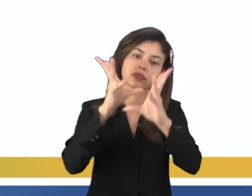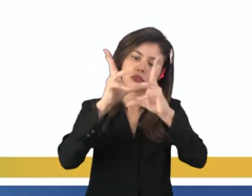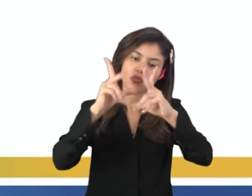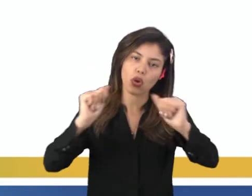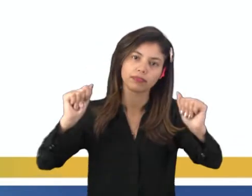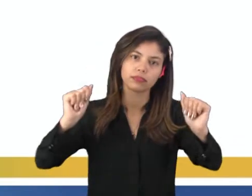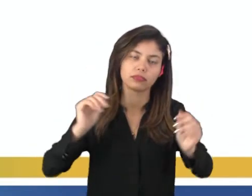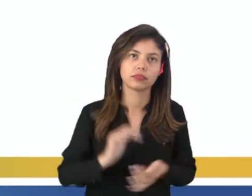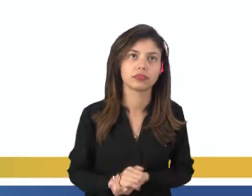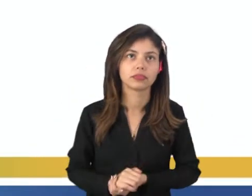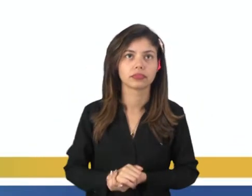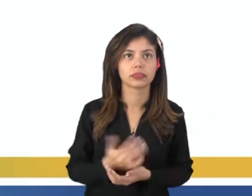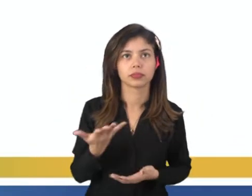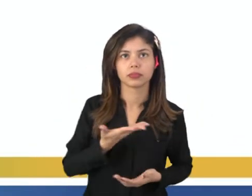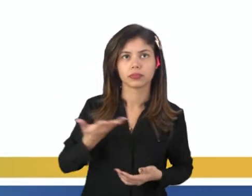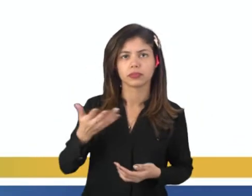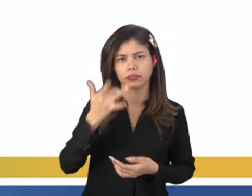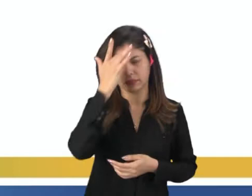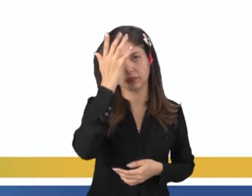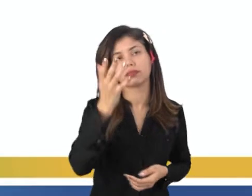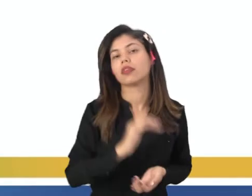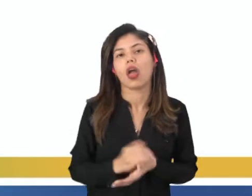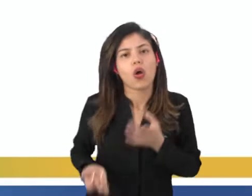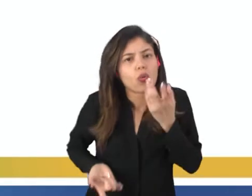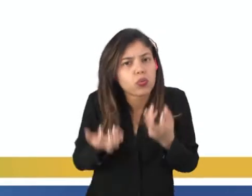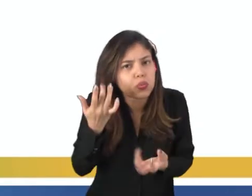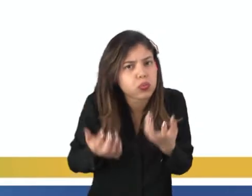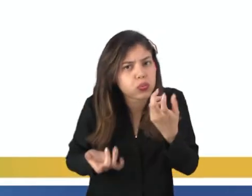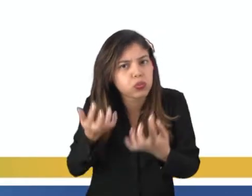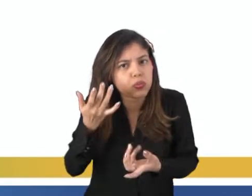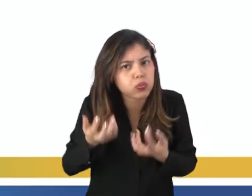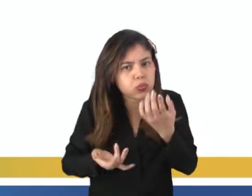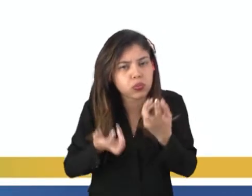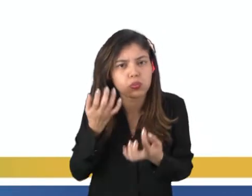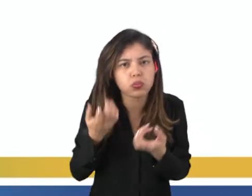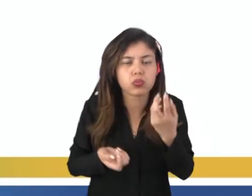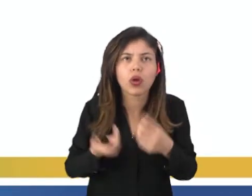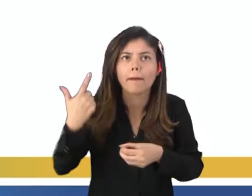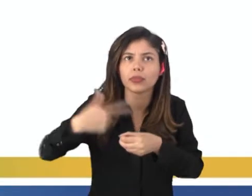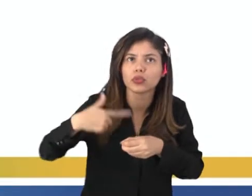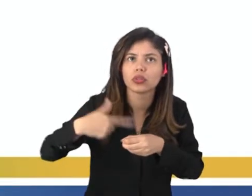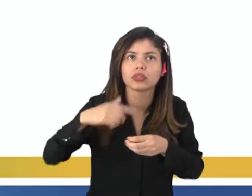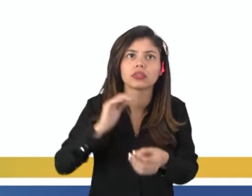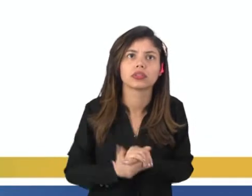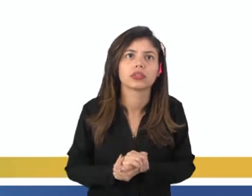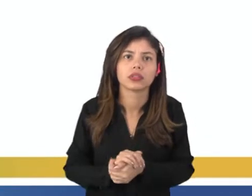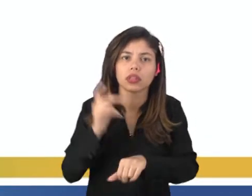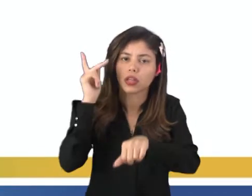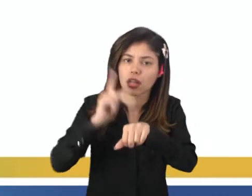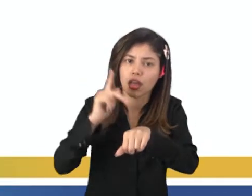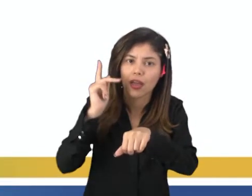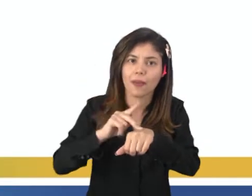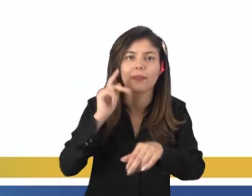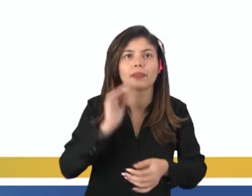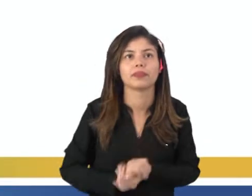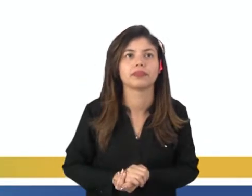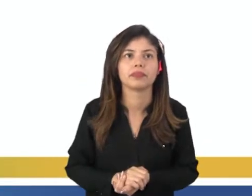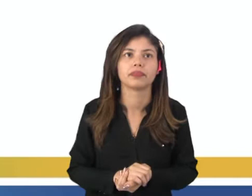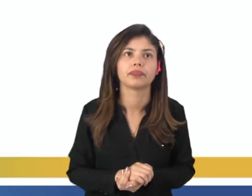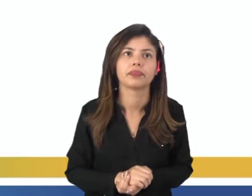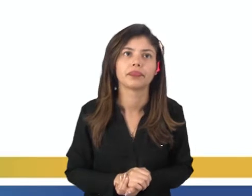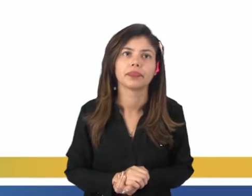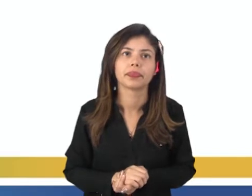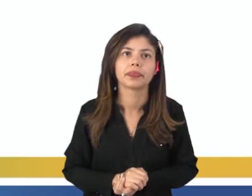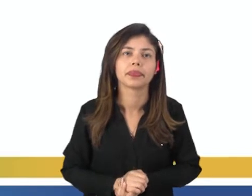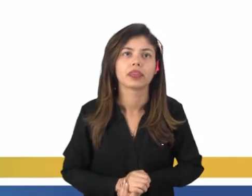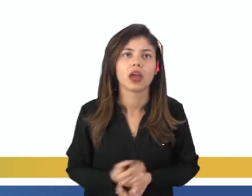energia elétrica, tá? Basicamente, o mecanismo é bem simples. Ela queima esse combustível, que pode ser petróleo, gás natural, carvão. Ela